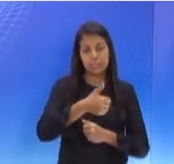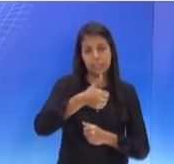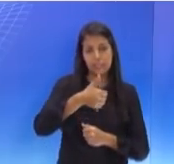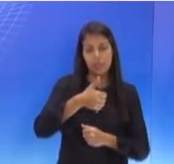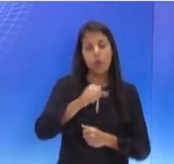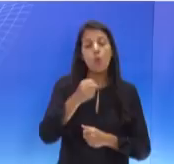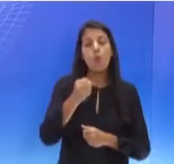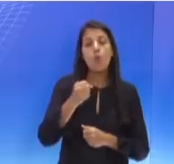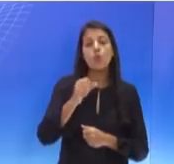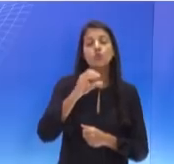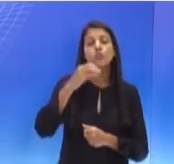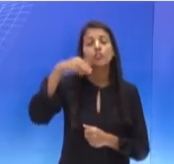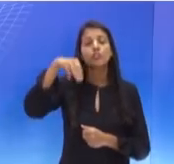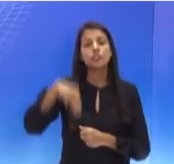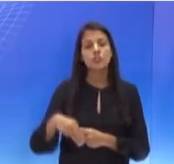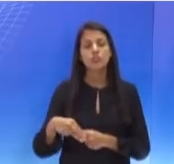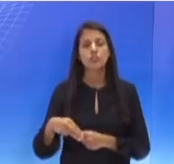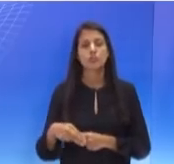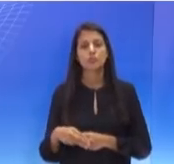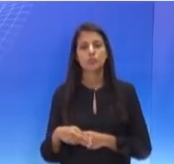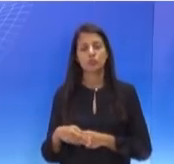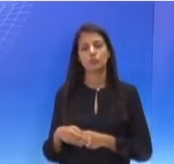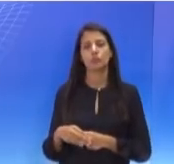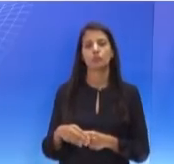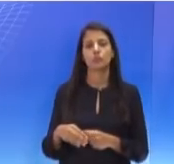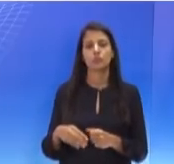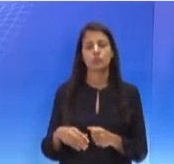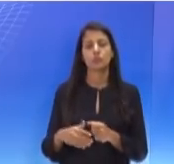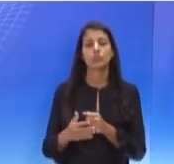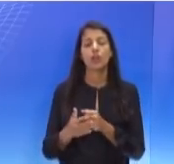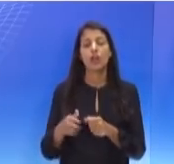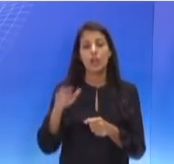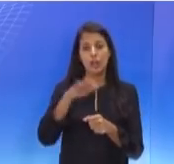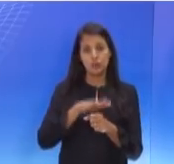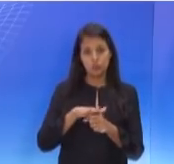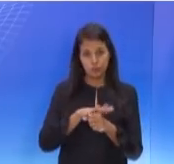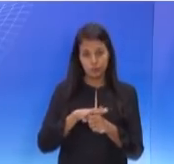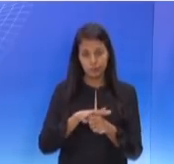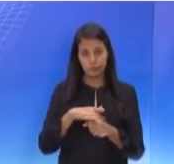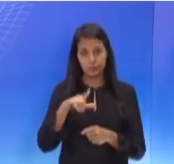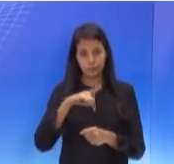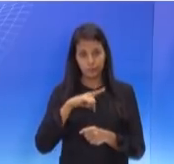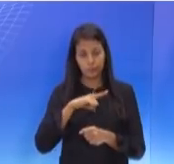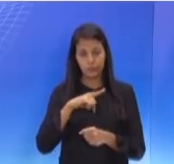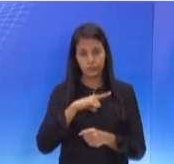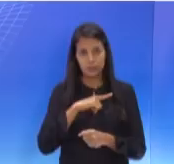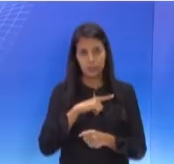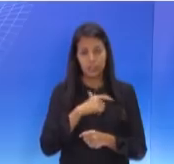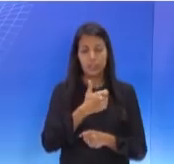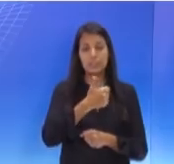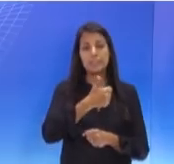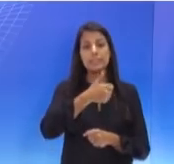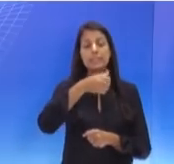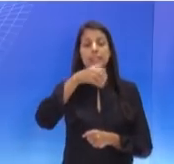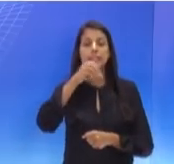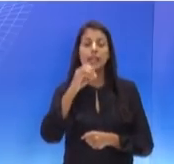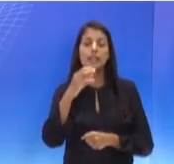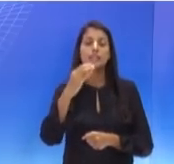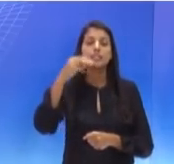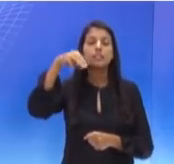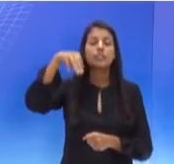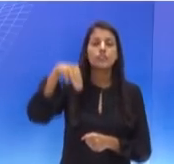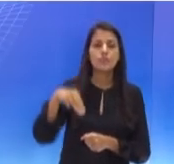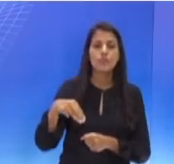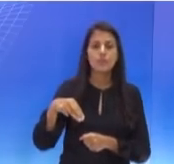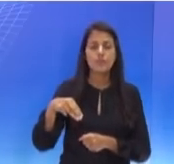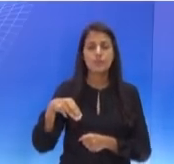de diâmetro. A borda superior tem 5 centímetros de raio, ou seja, 10 centímetros de